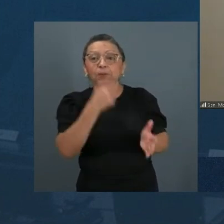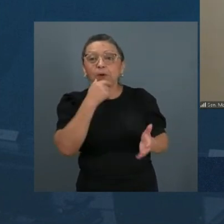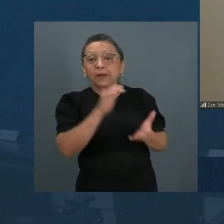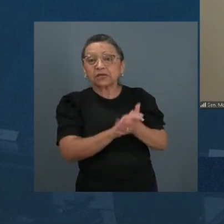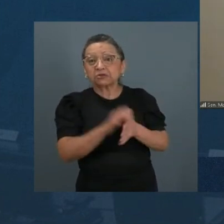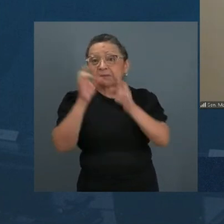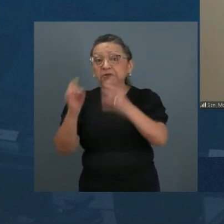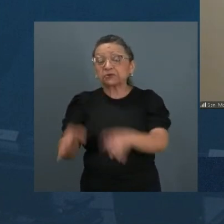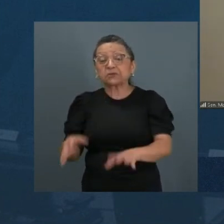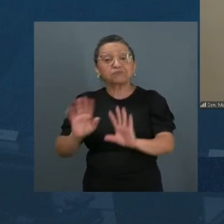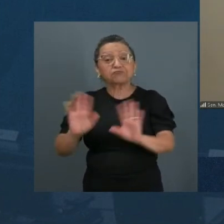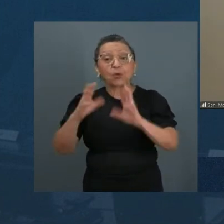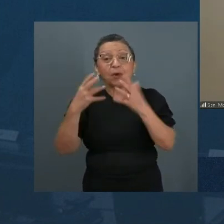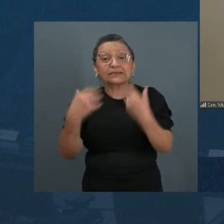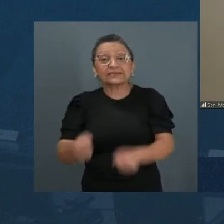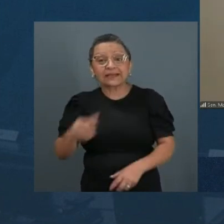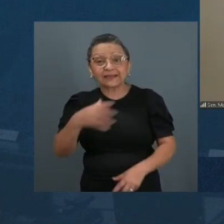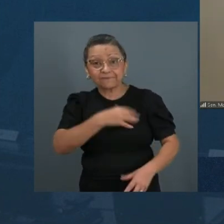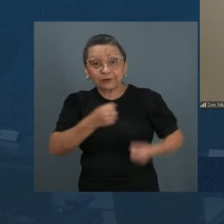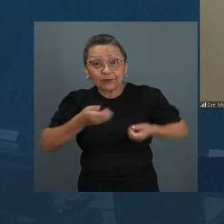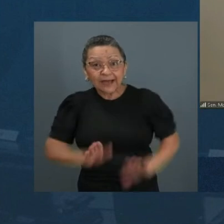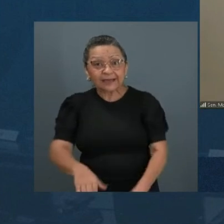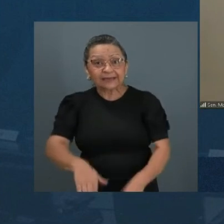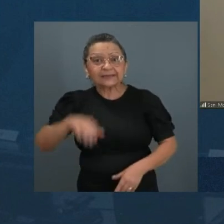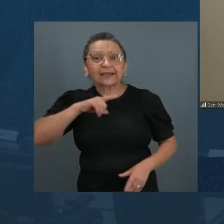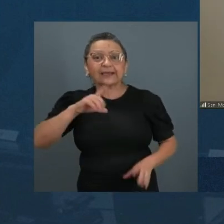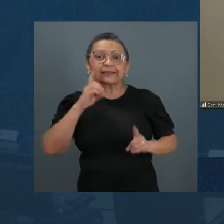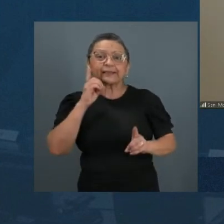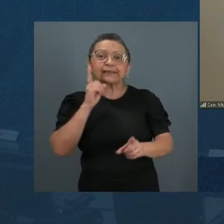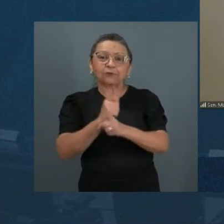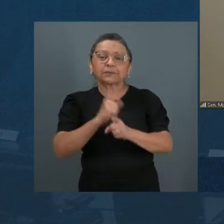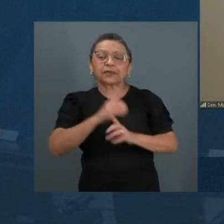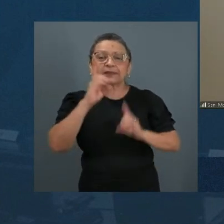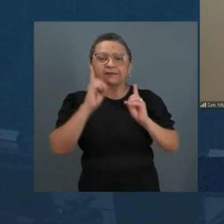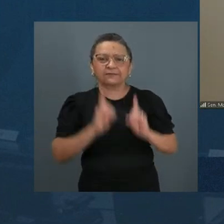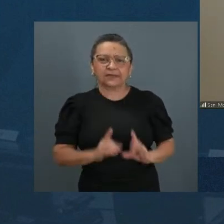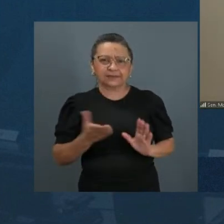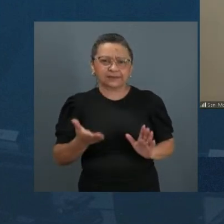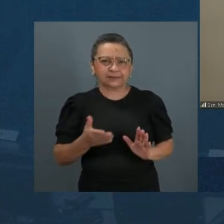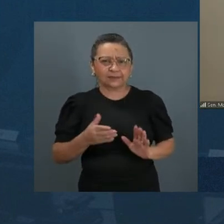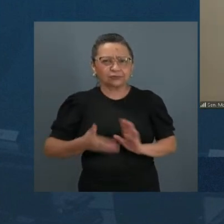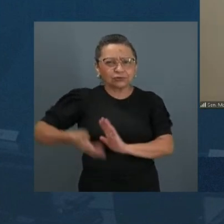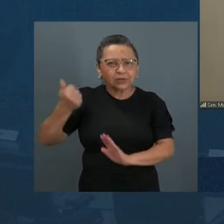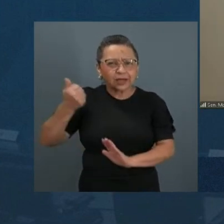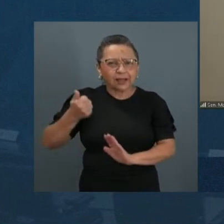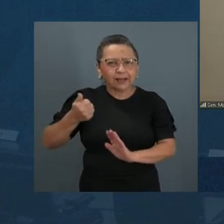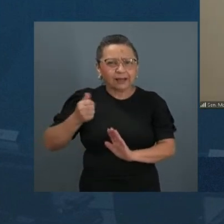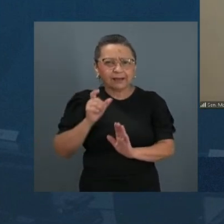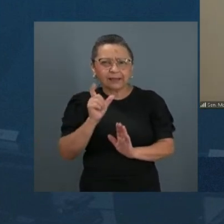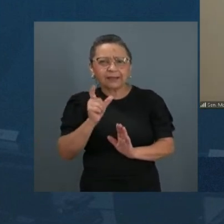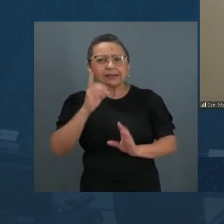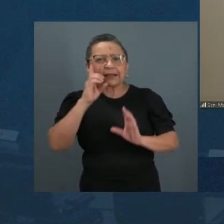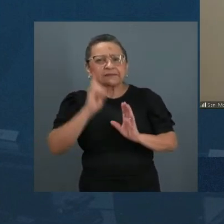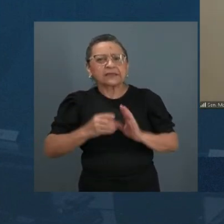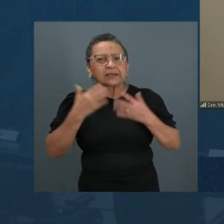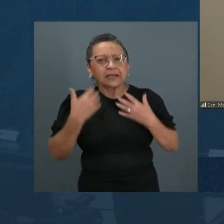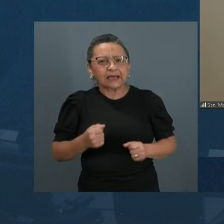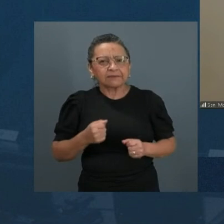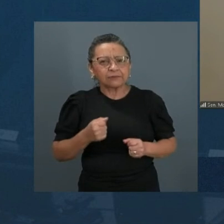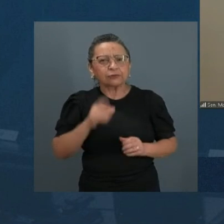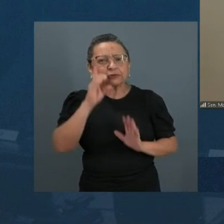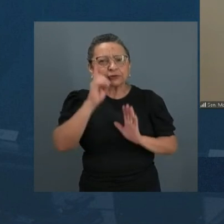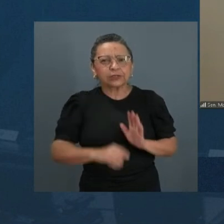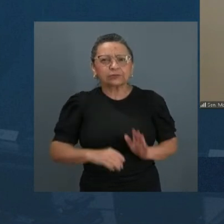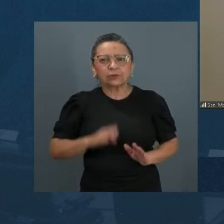porque não aceitam um filho com deficiência. Então, excluir deficiências leves do direito ao